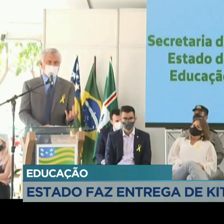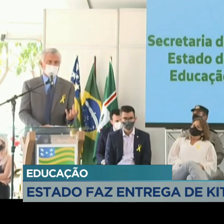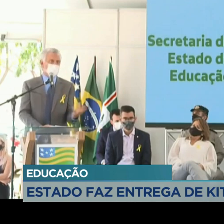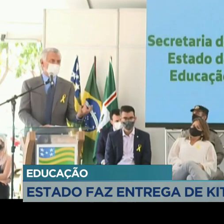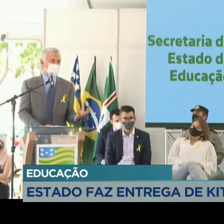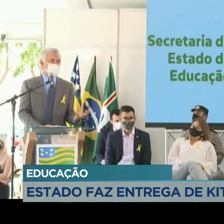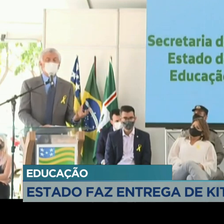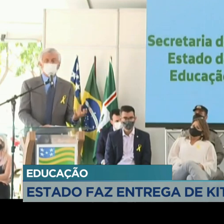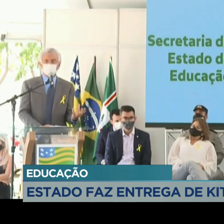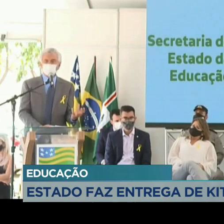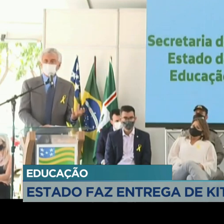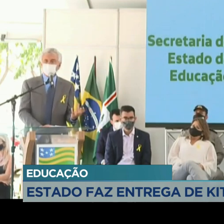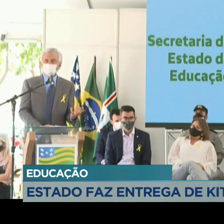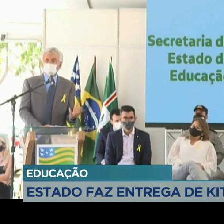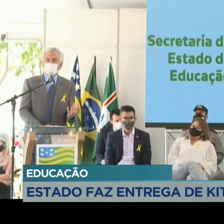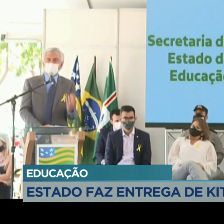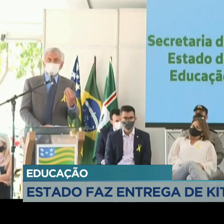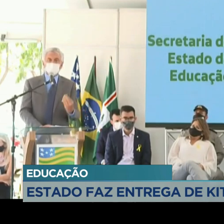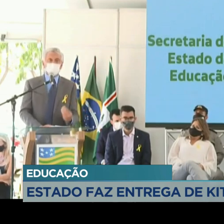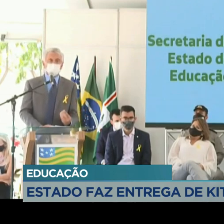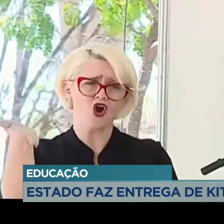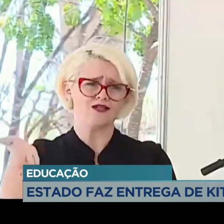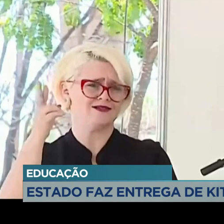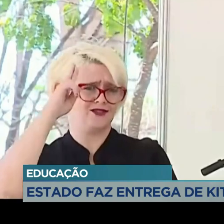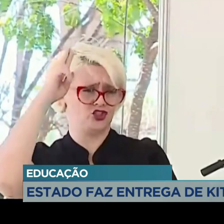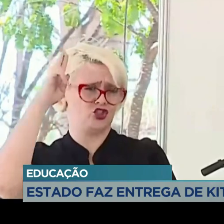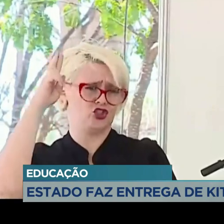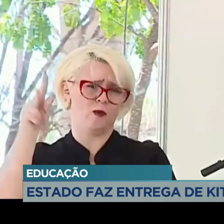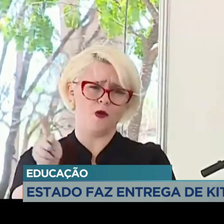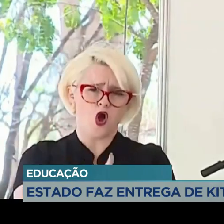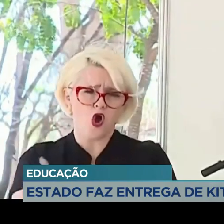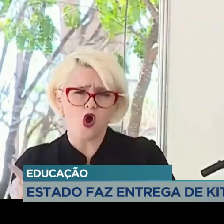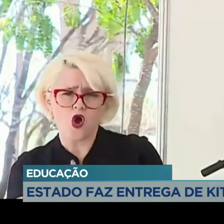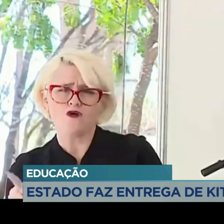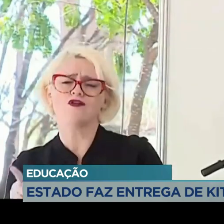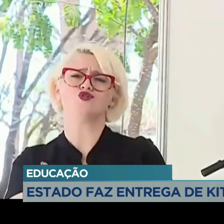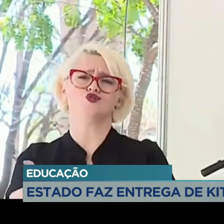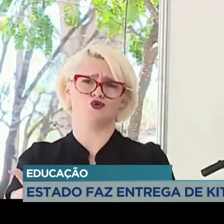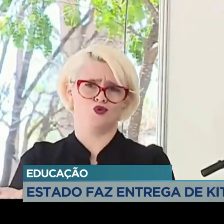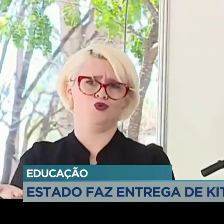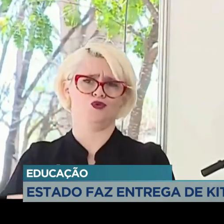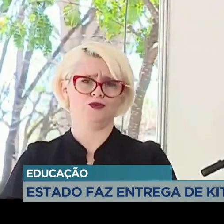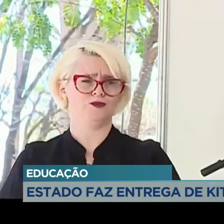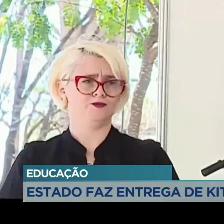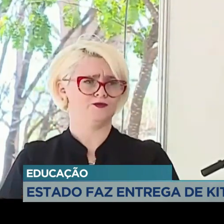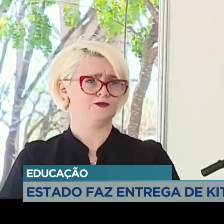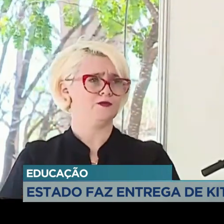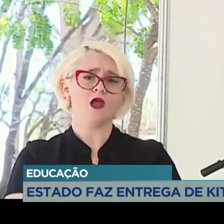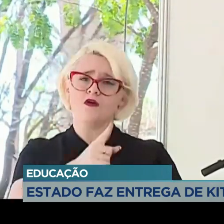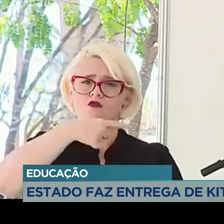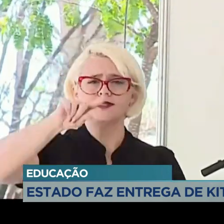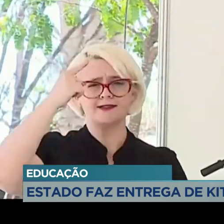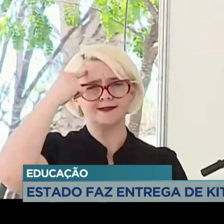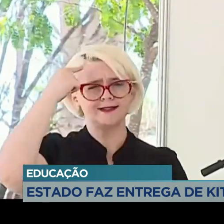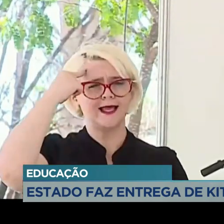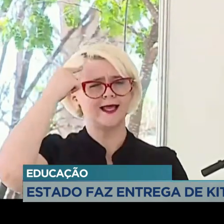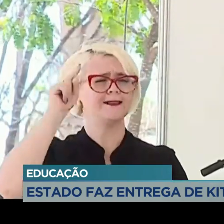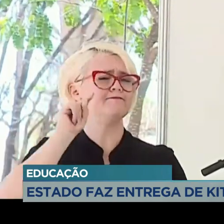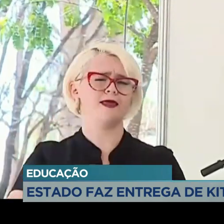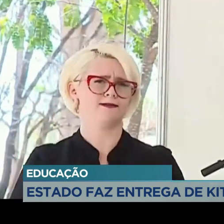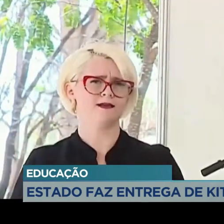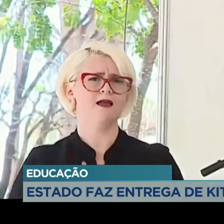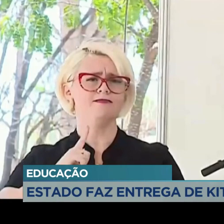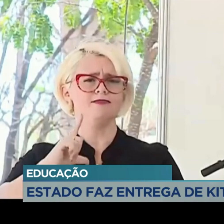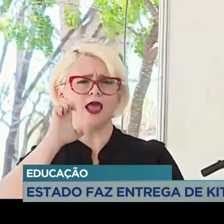Neste momento, as escolas estão comunicando os pais, as famílias e fazendo um agendamento para que eles possam ir até a escola e